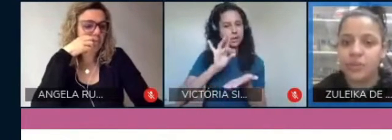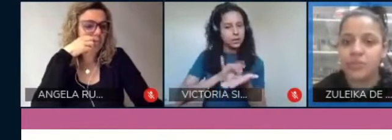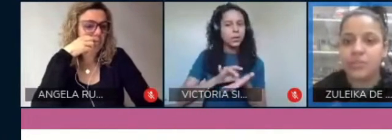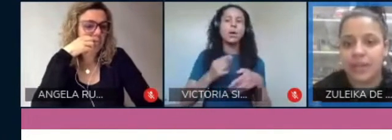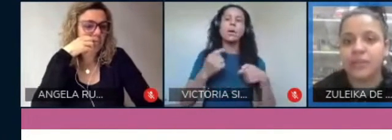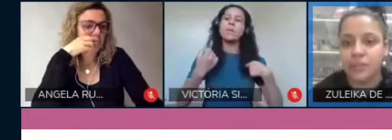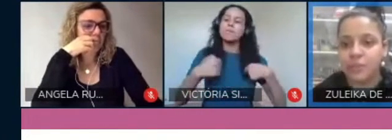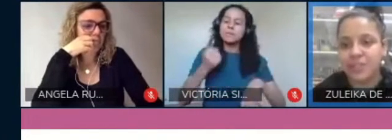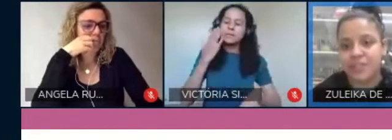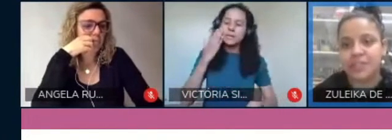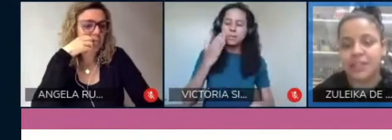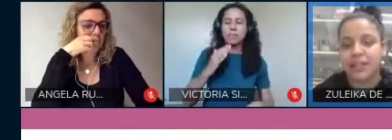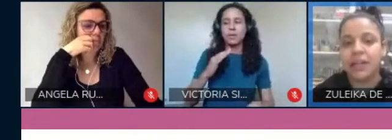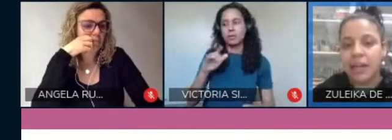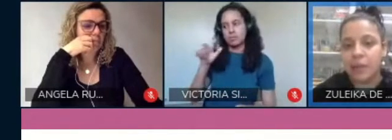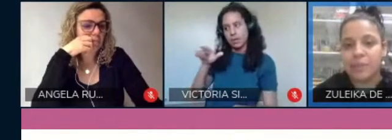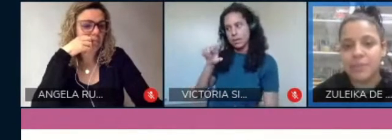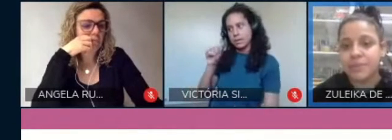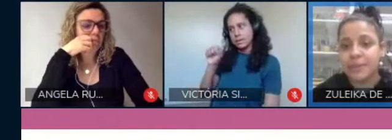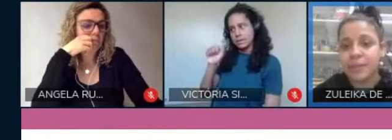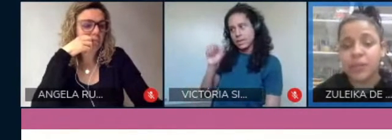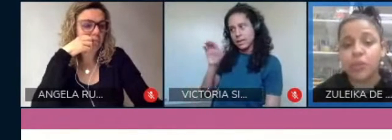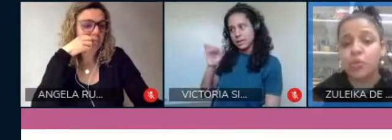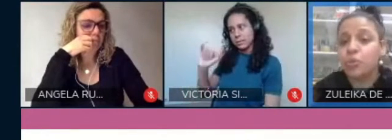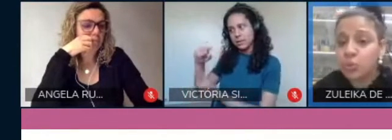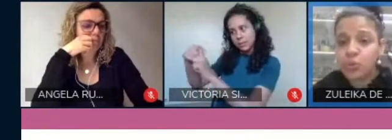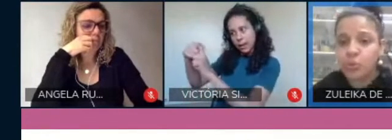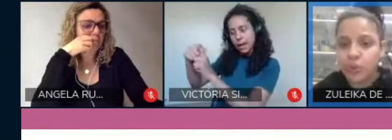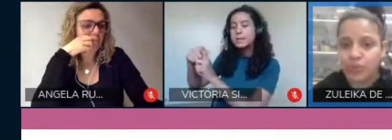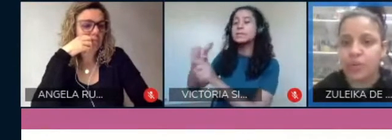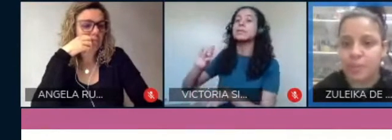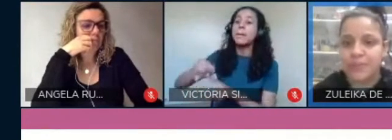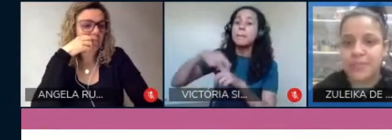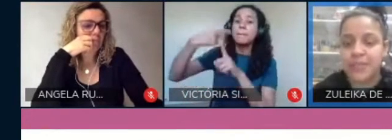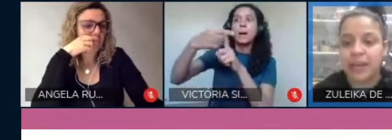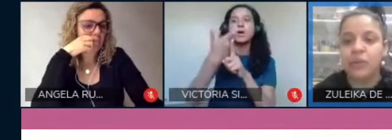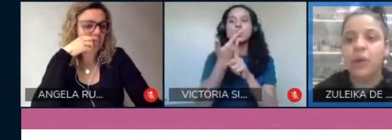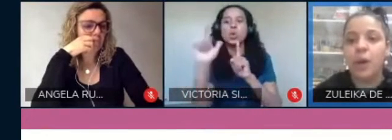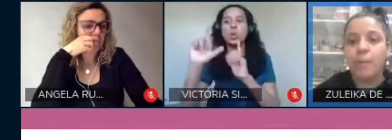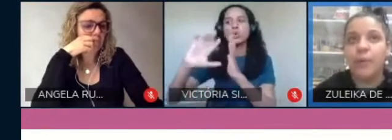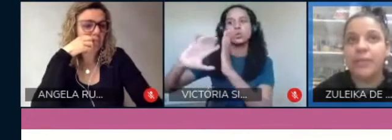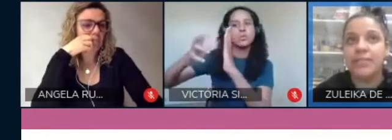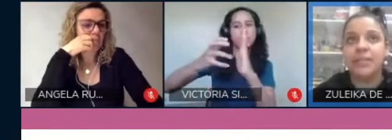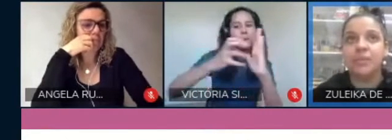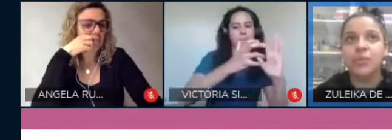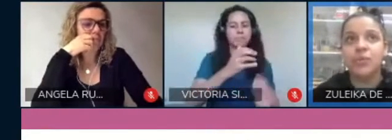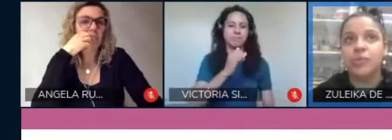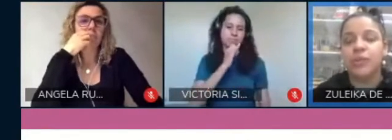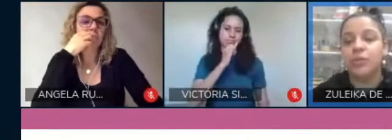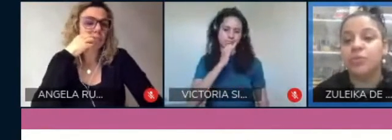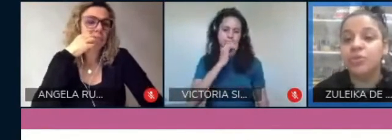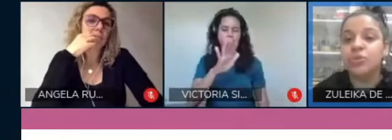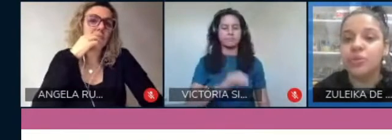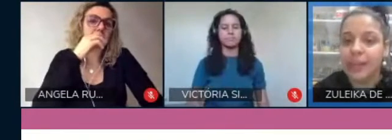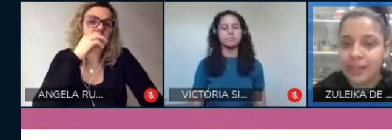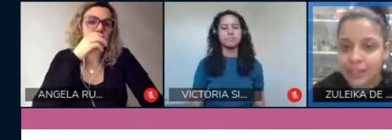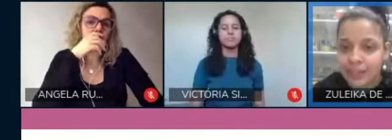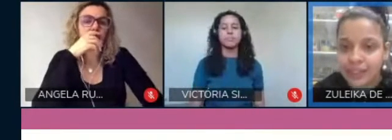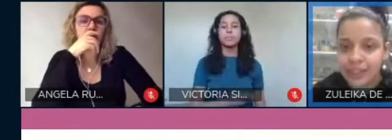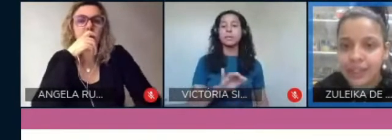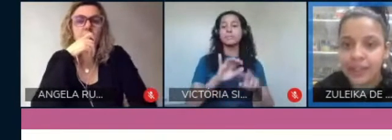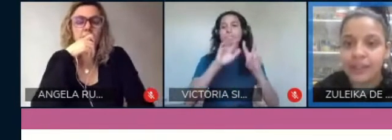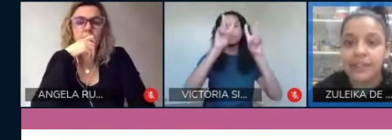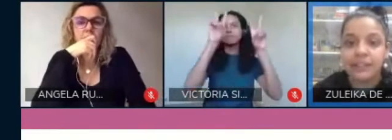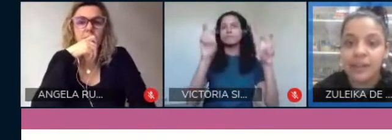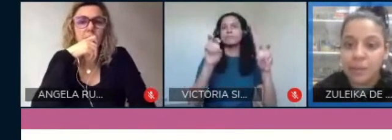o caso do nosso estado de pesquisa, né? Eu preciso saber tudo o que foi pesquisado, por exemplo, sobre o uso